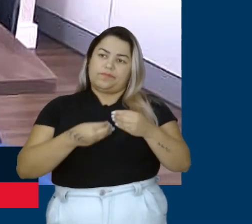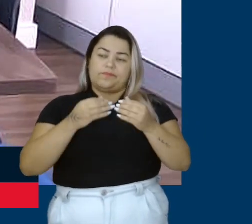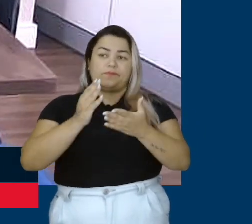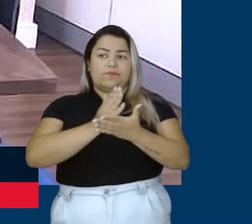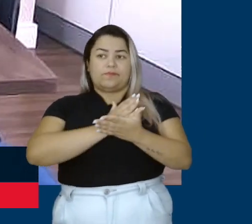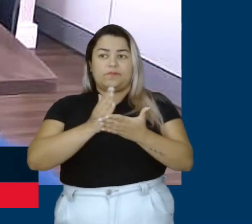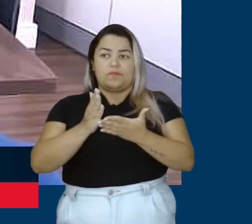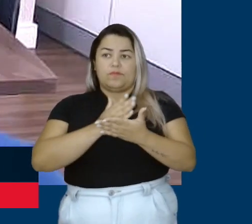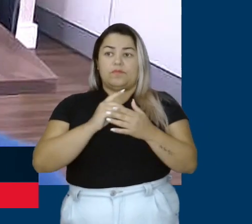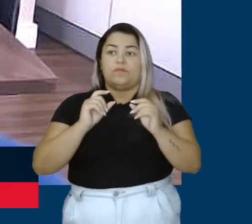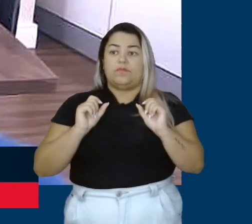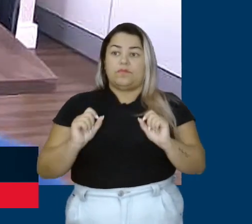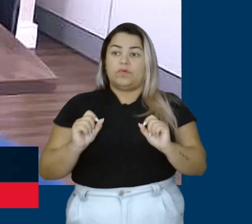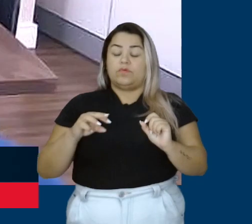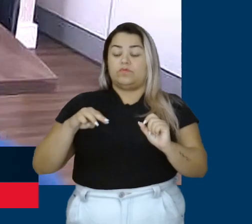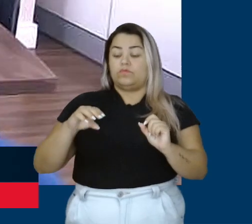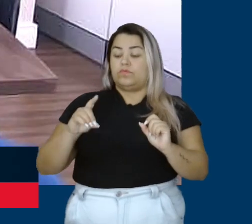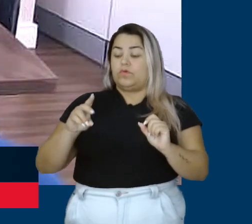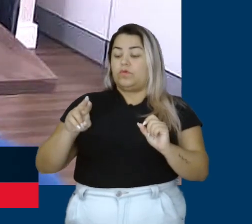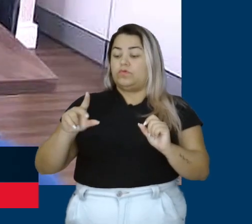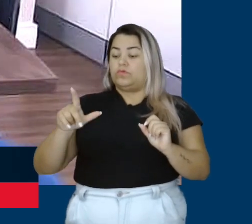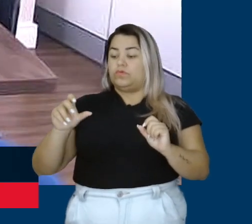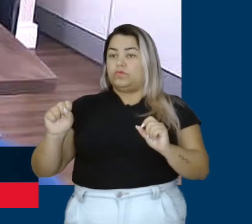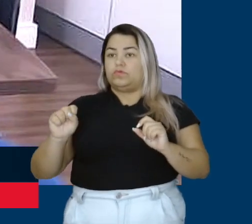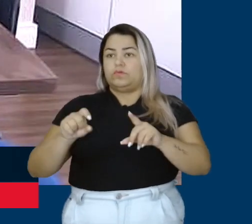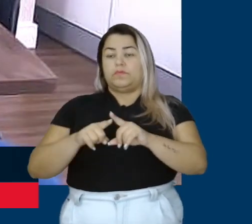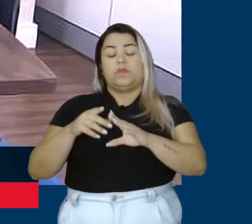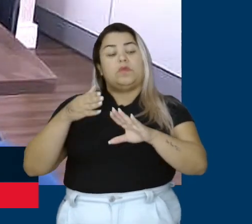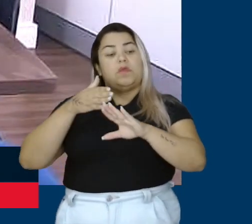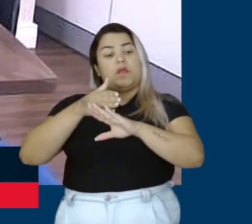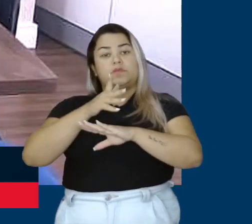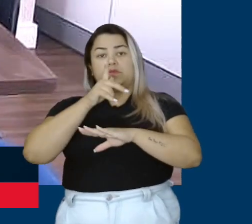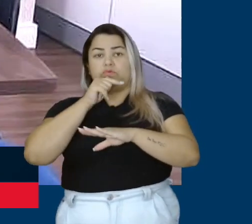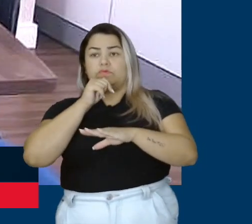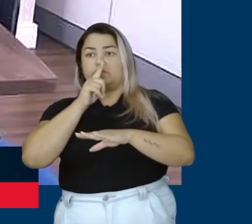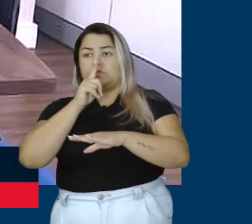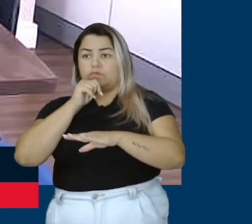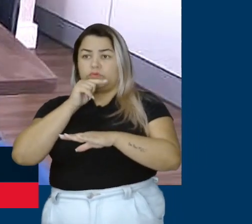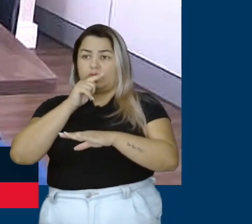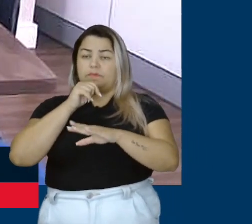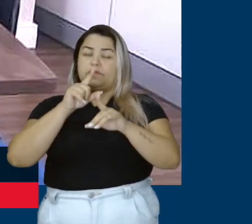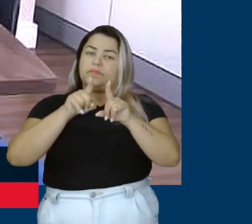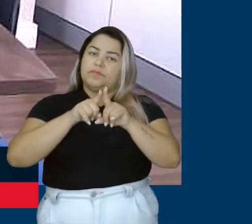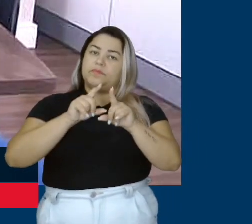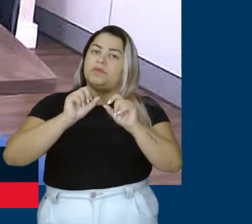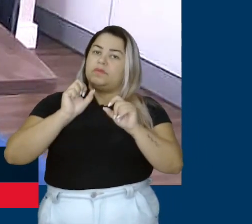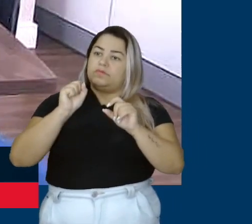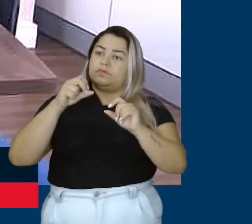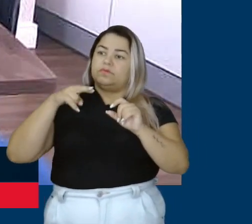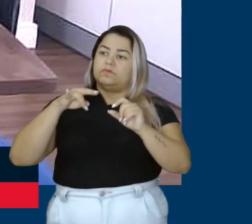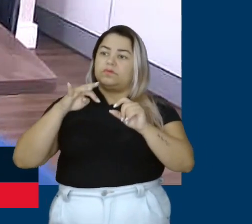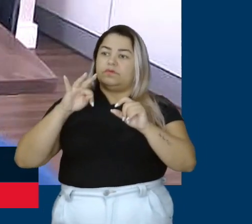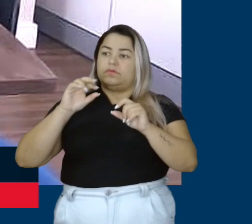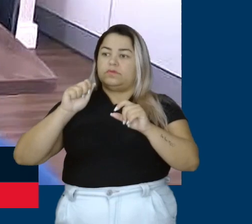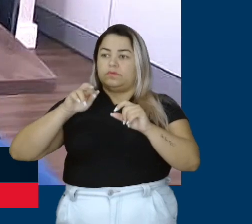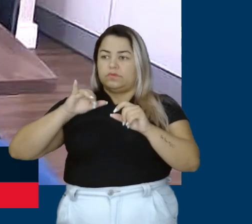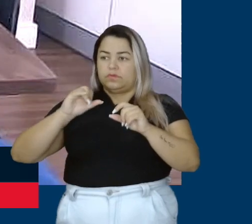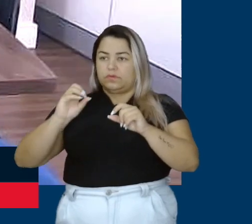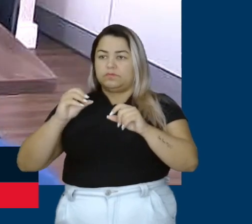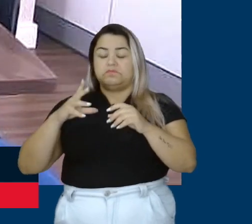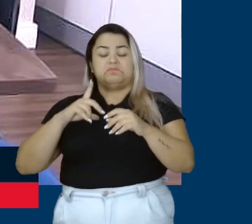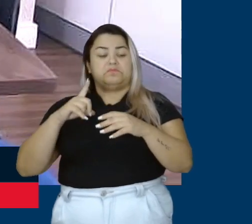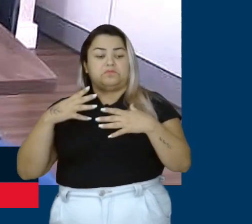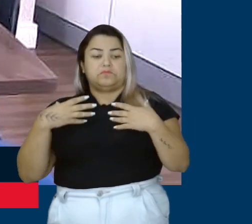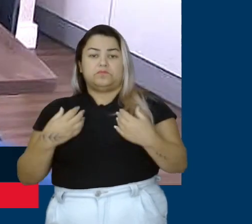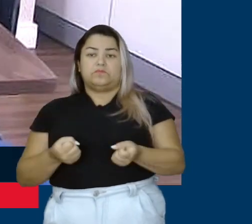alguns módulos que prevêem acesso à água e esgotamento sanitário também. Isso tem sido bem aceito,